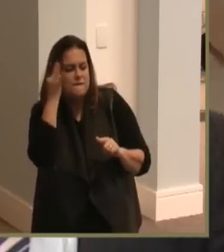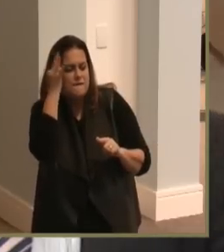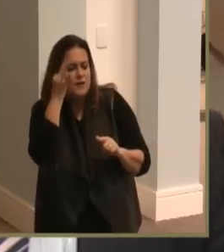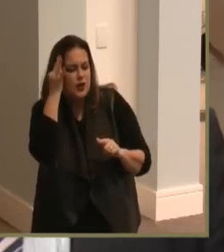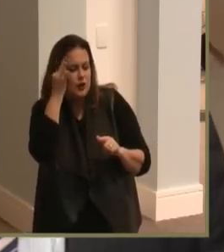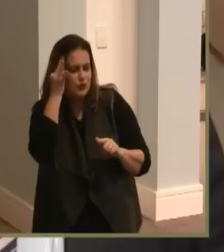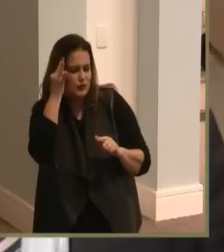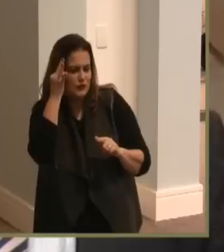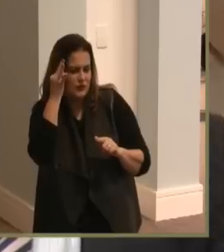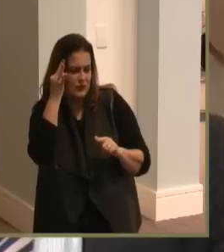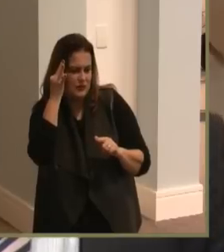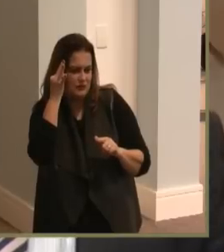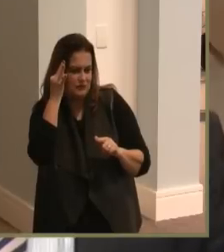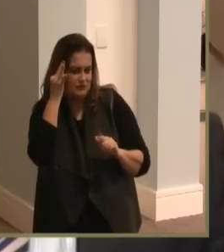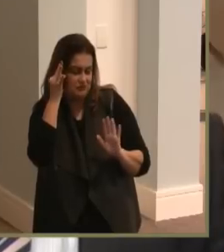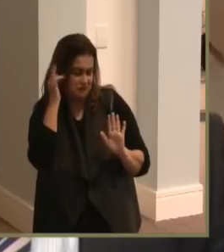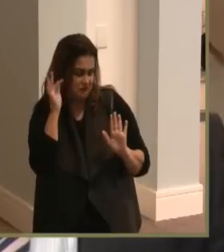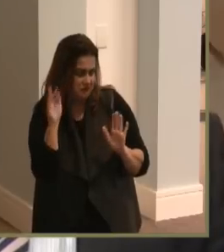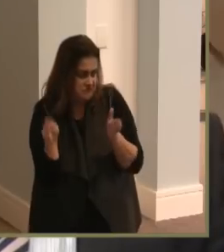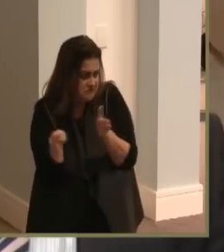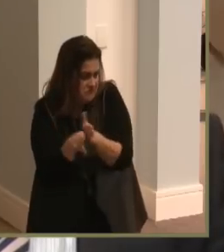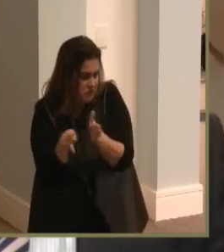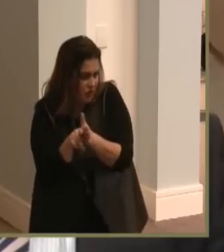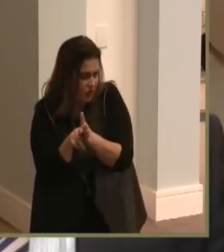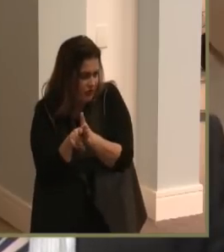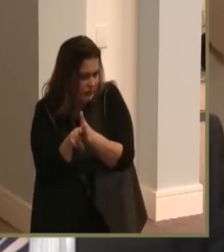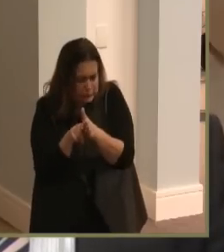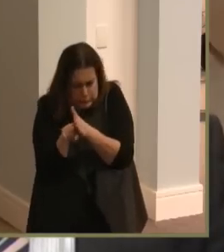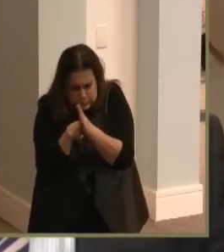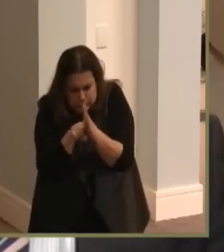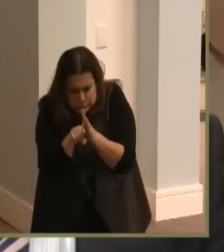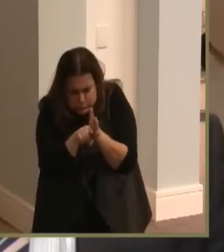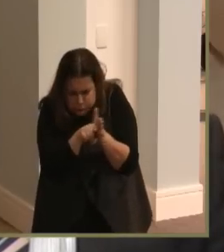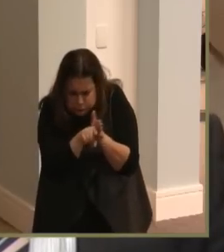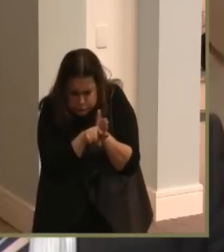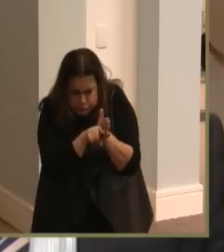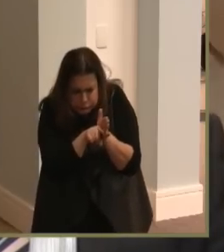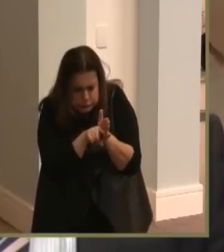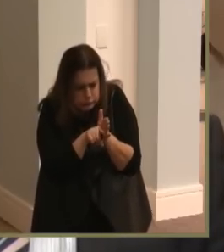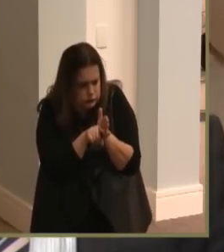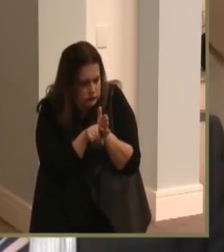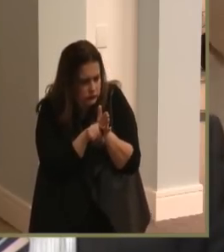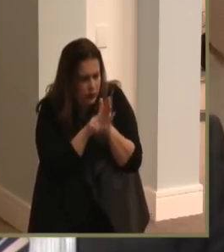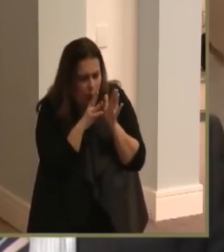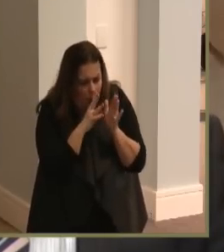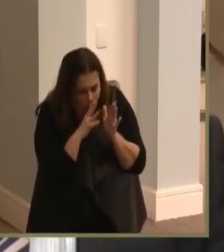ocidental. Filosofia inquiridora, investigativa, especulativa, contemplativa.